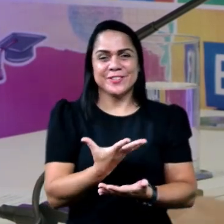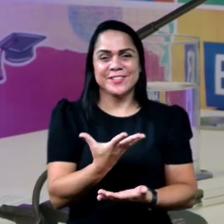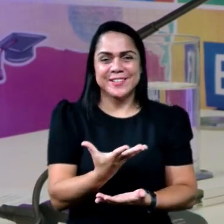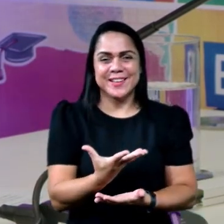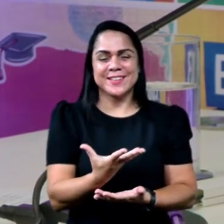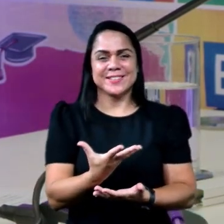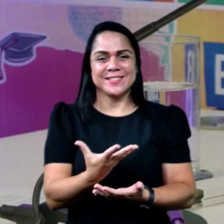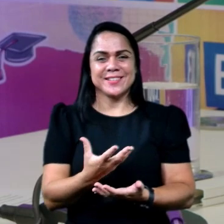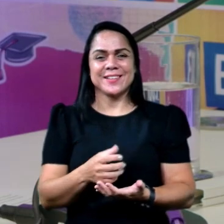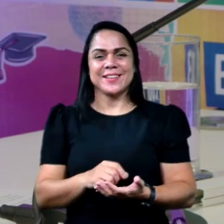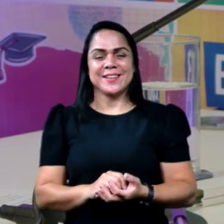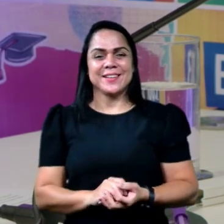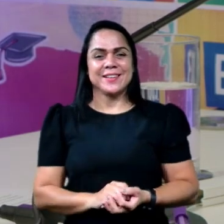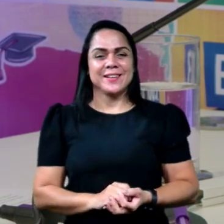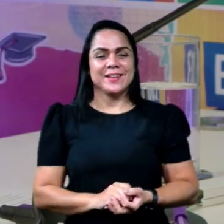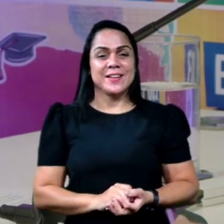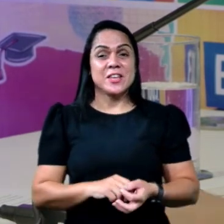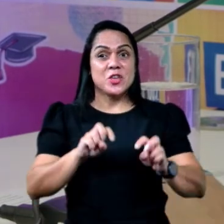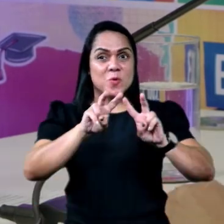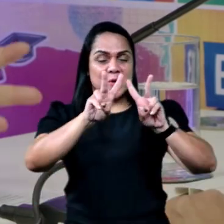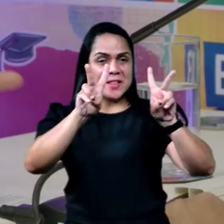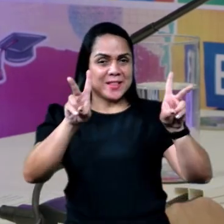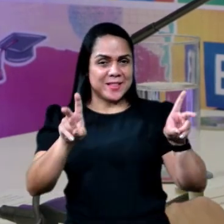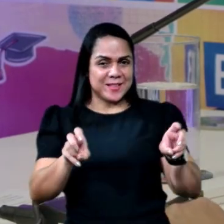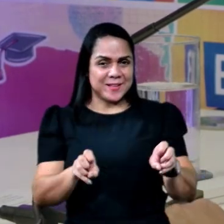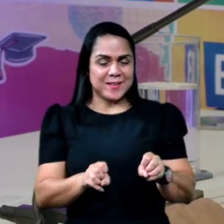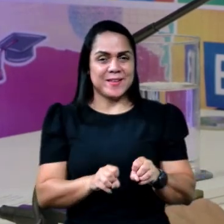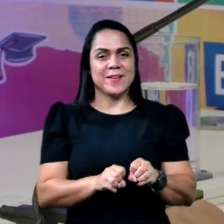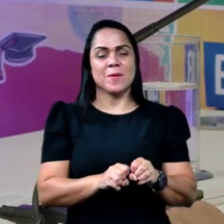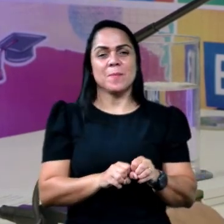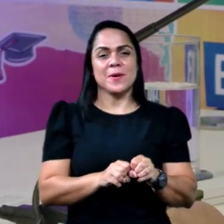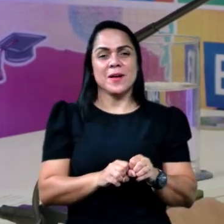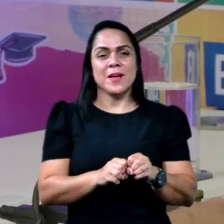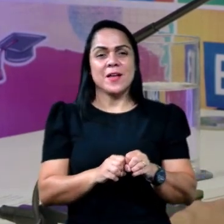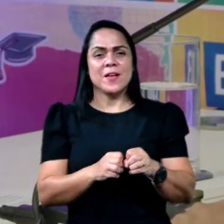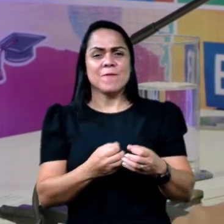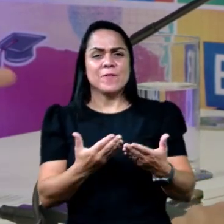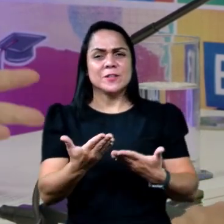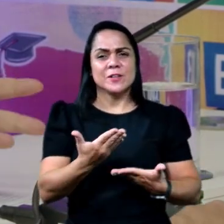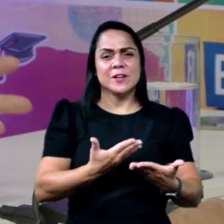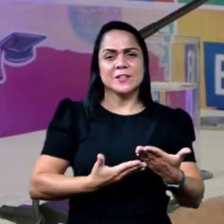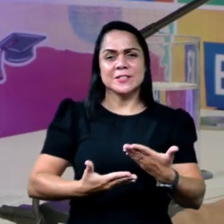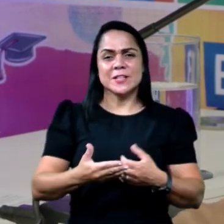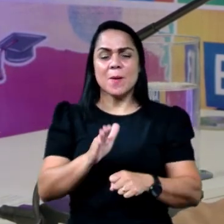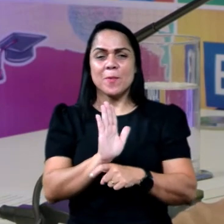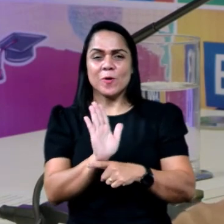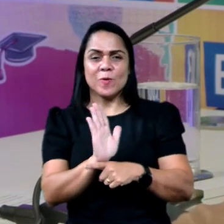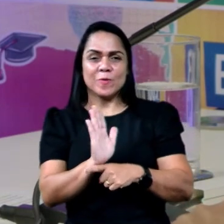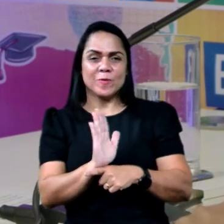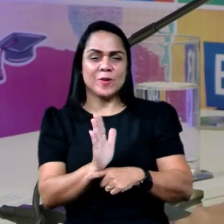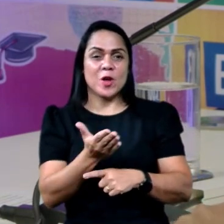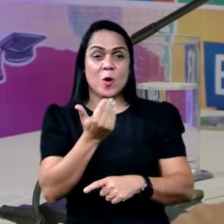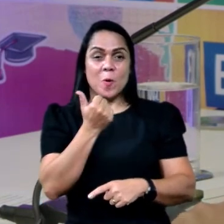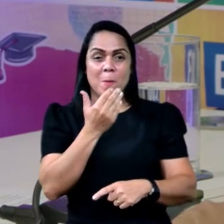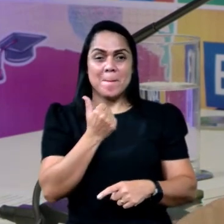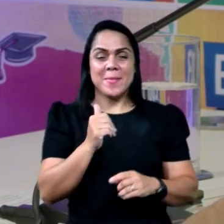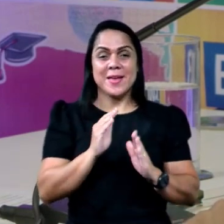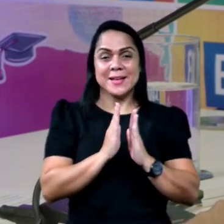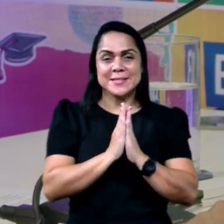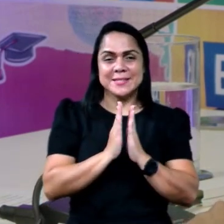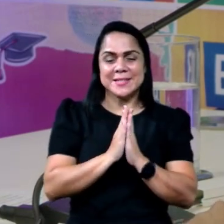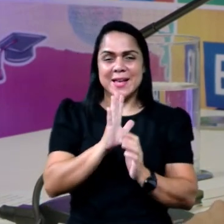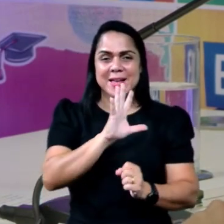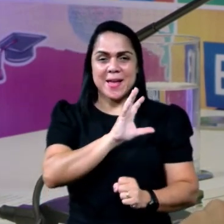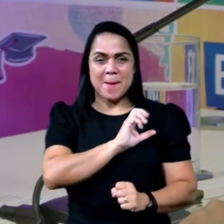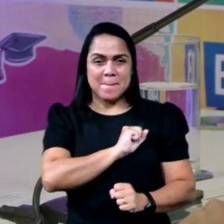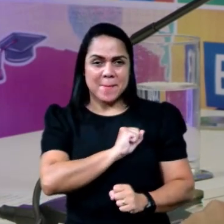né? Porque acabei fazendo uma relação com o filme Comer, Rezar e Amar, porque eu penso que